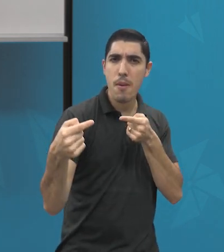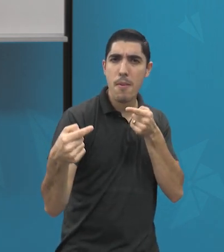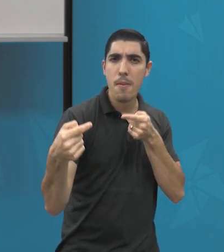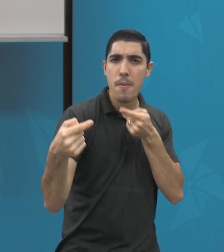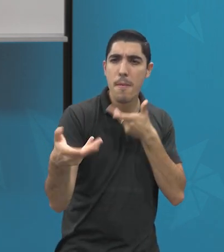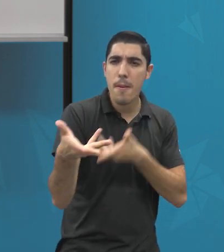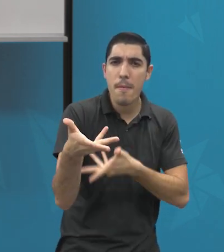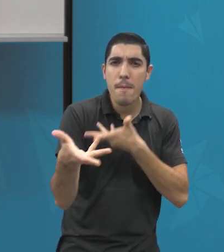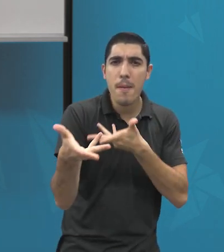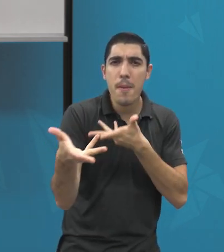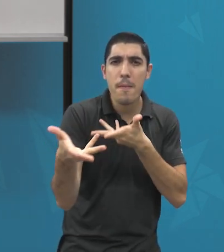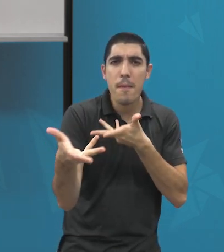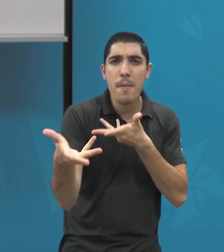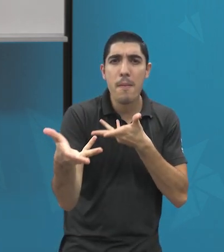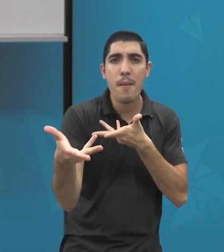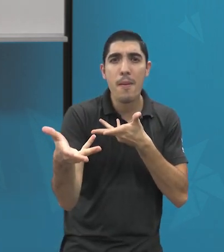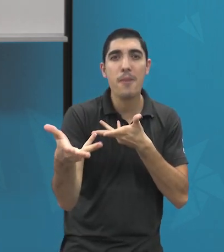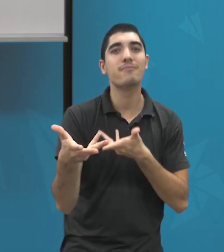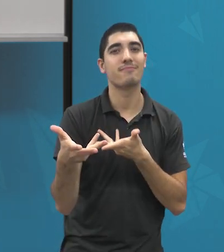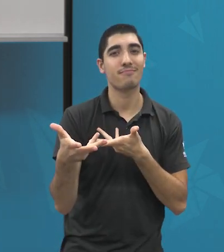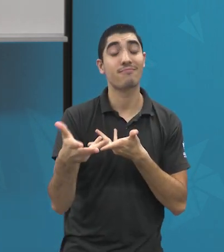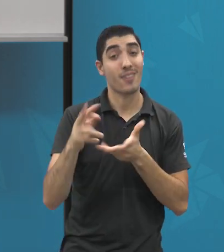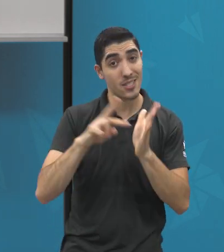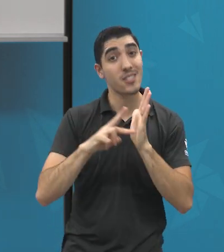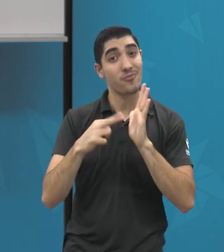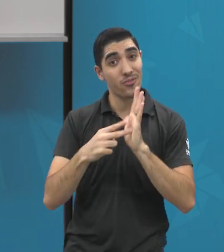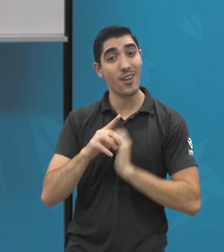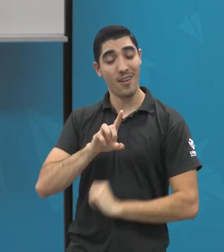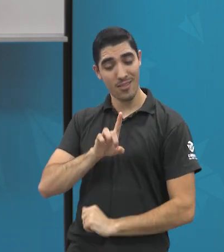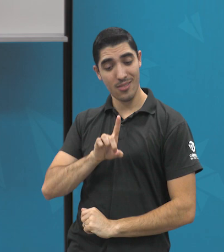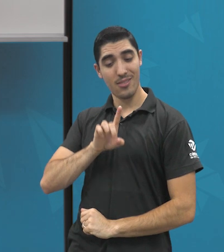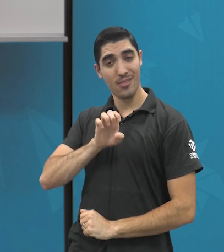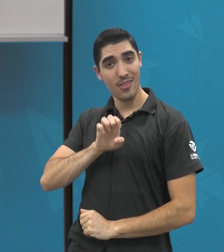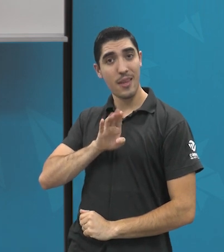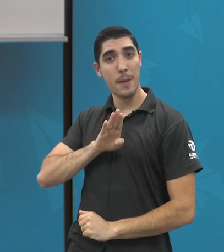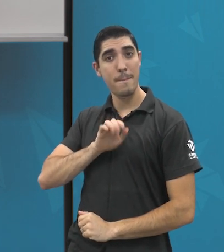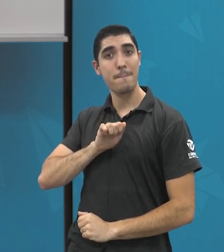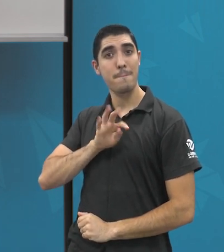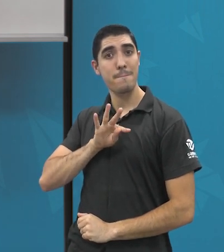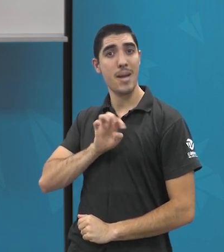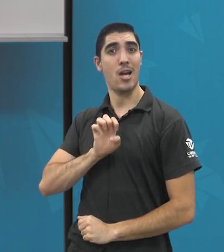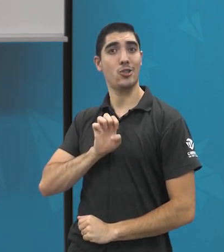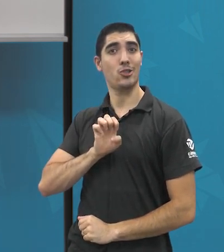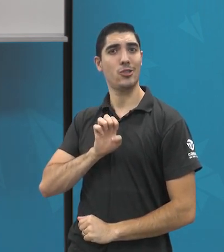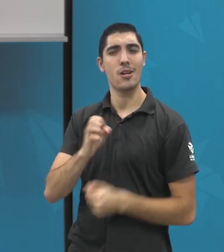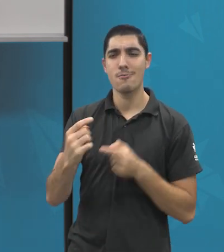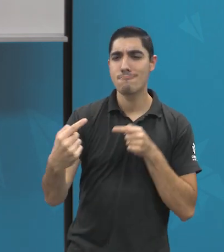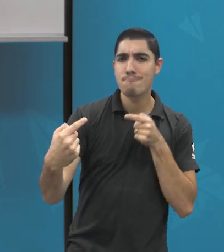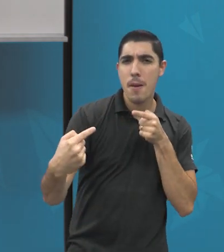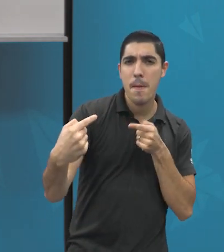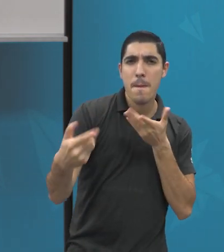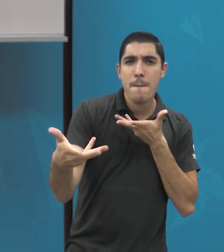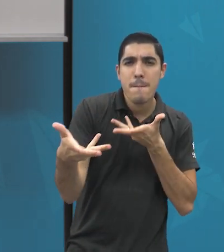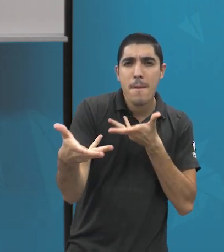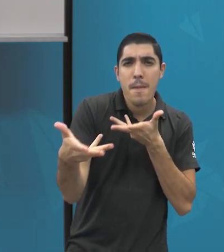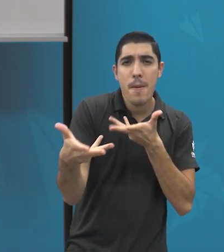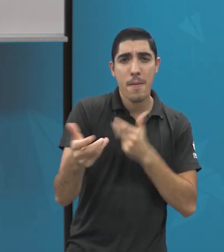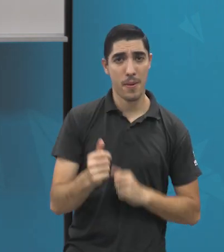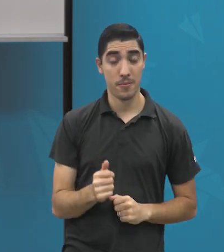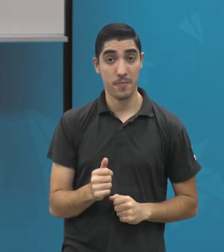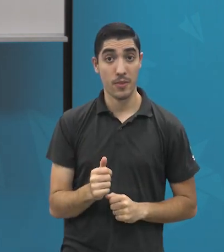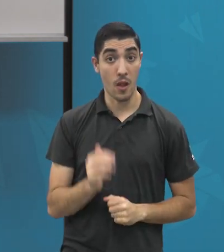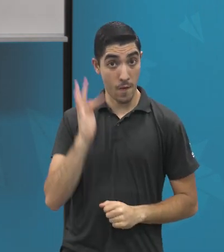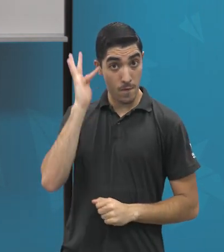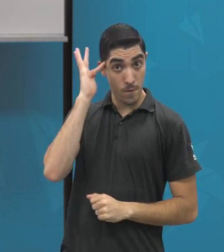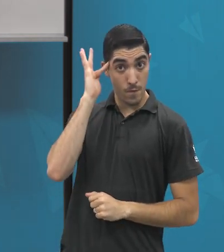discussão, para isso que nós chamamos de um debate. Se a gente imaginar que a filosofia ela